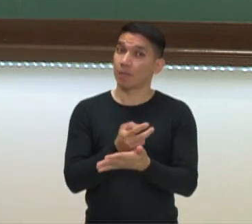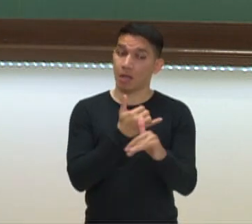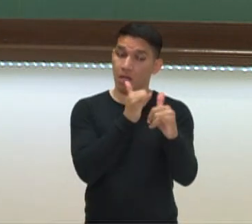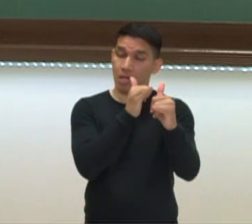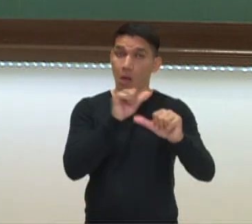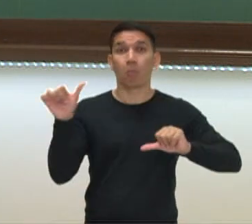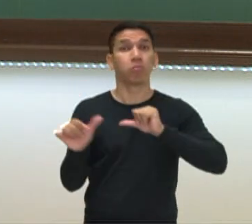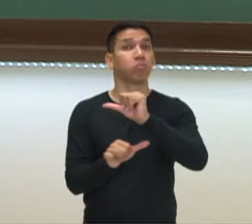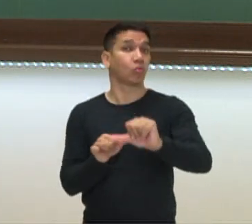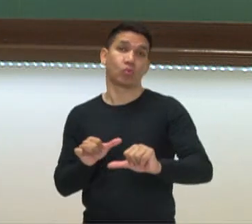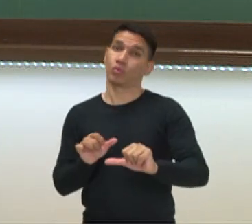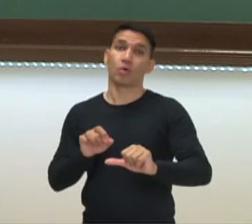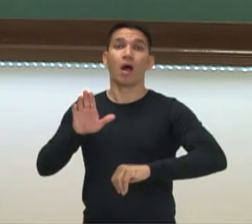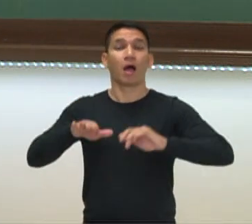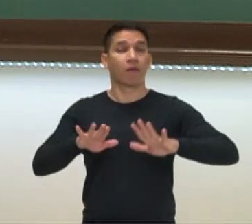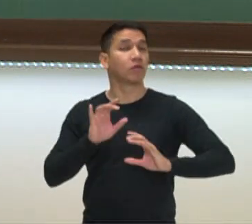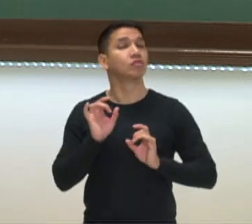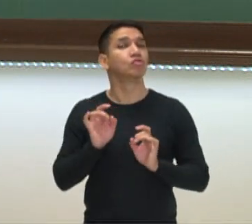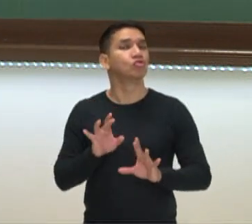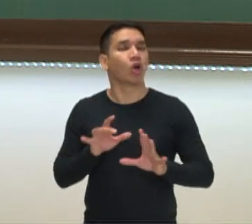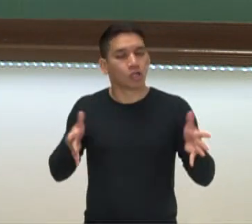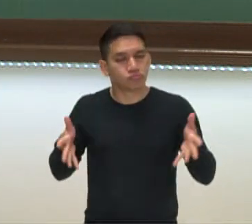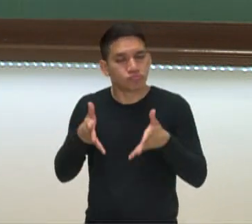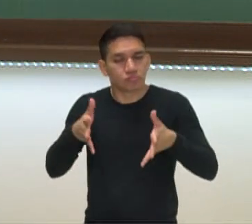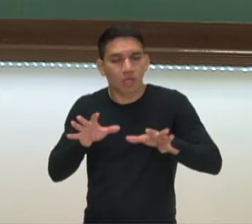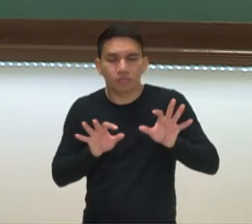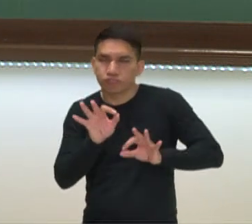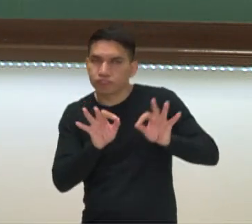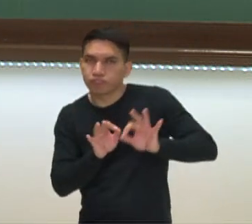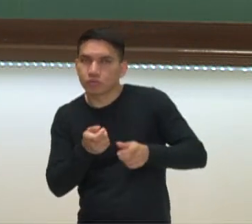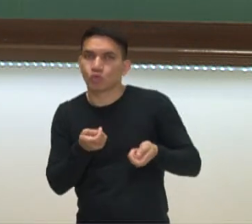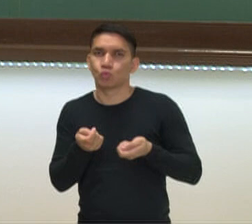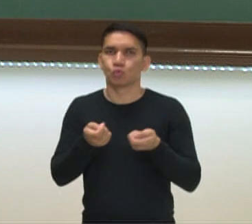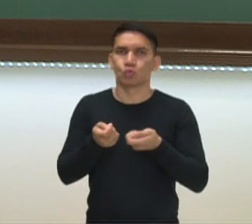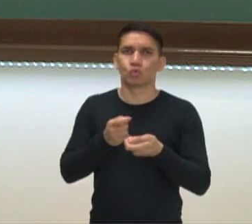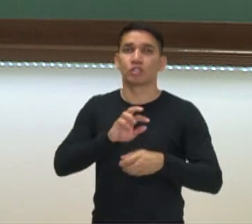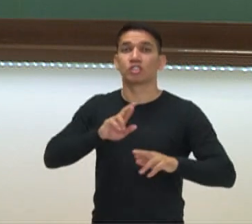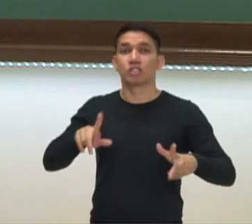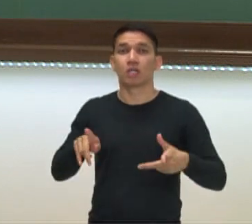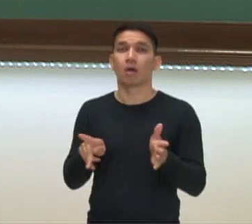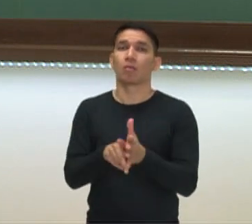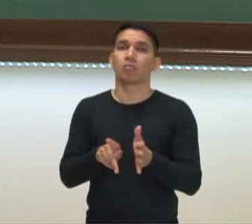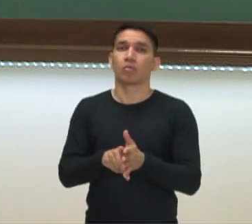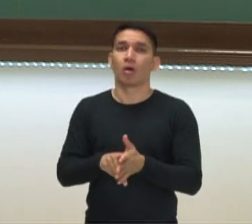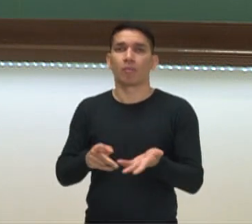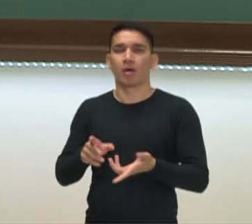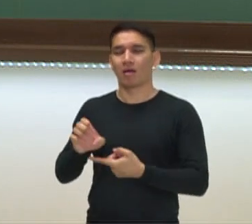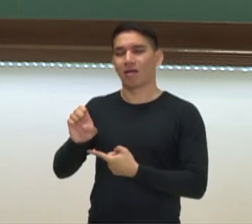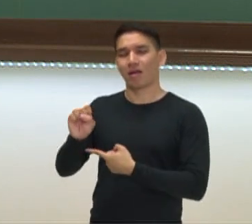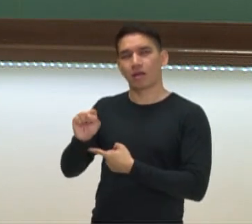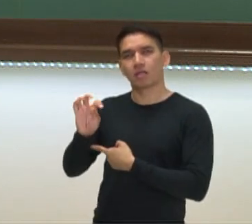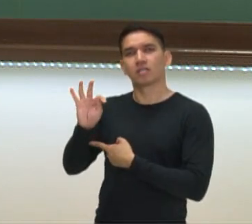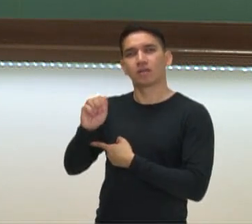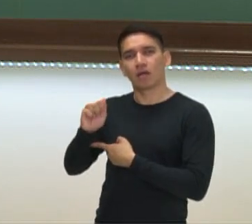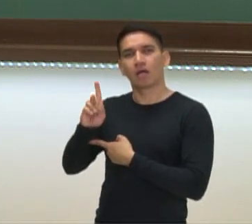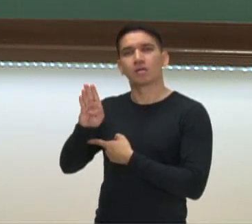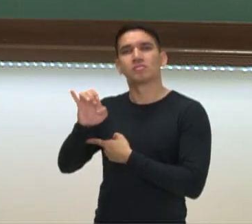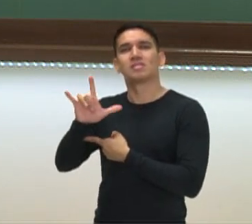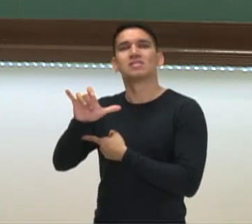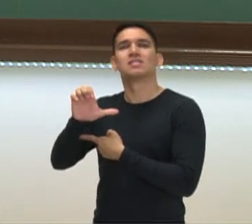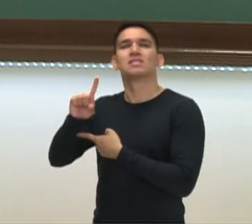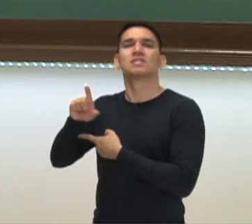de natureza. Ela pode ser só tratada, como é o caso de estabilizadores, de transformadores,